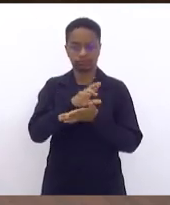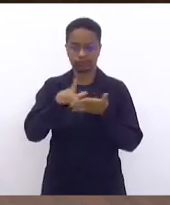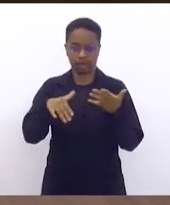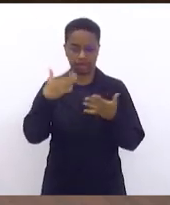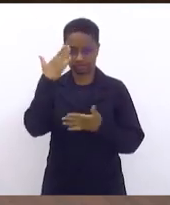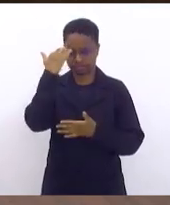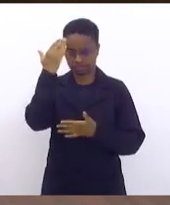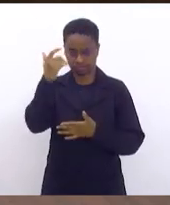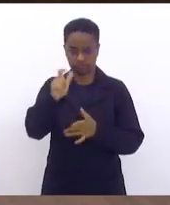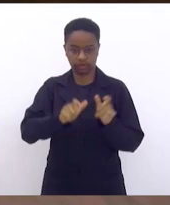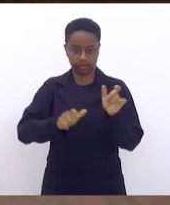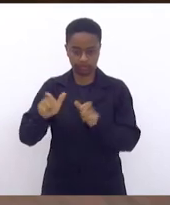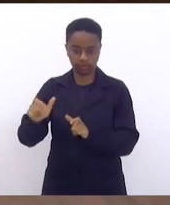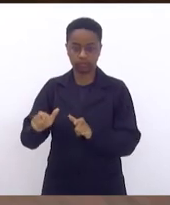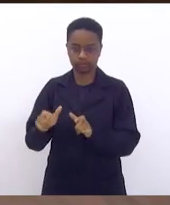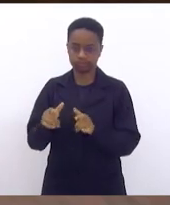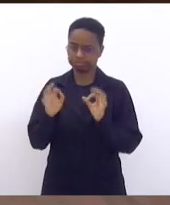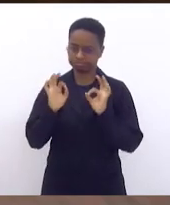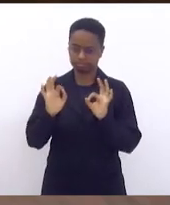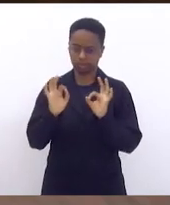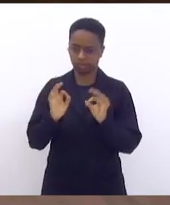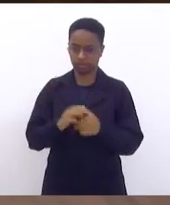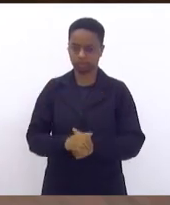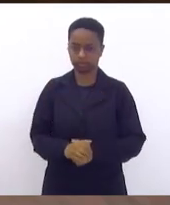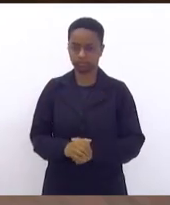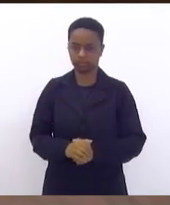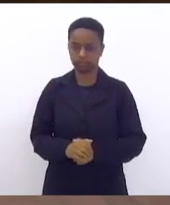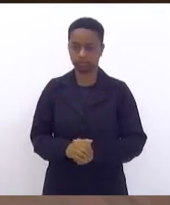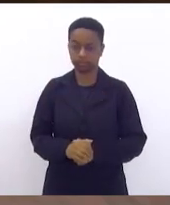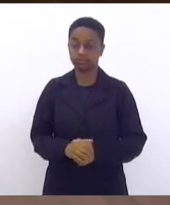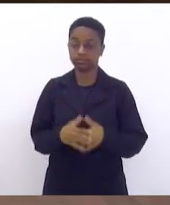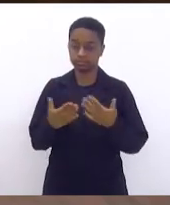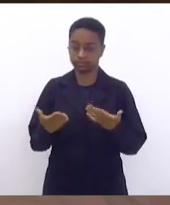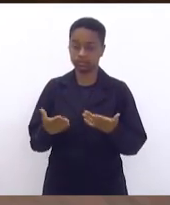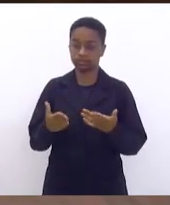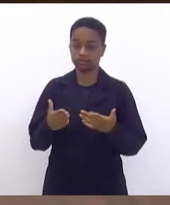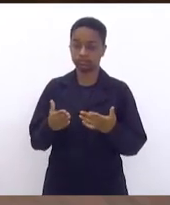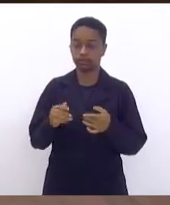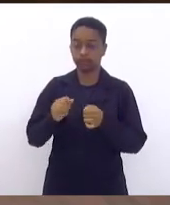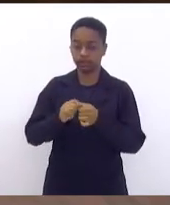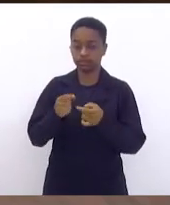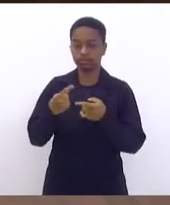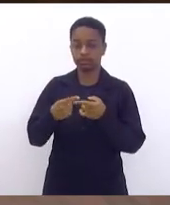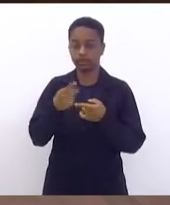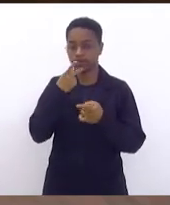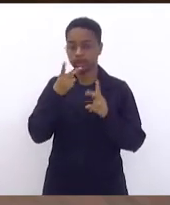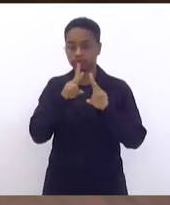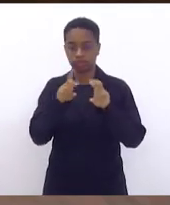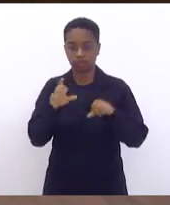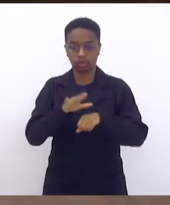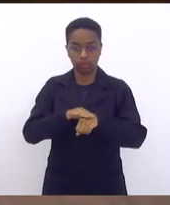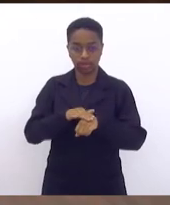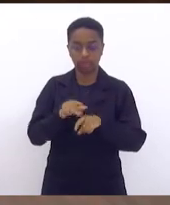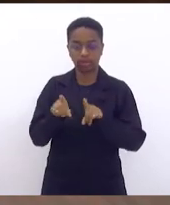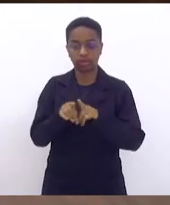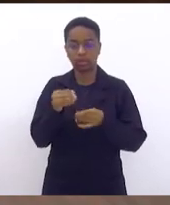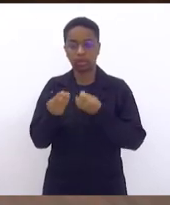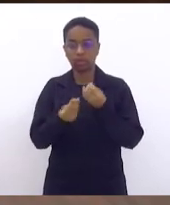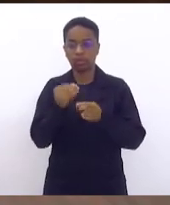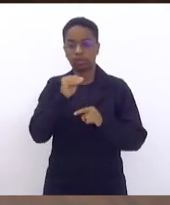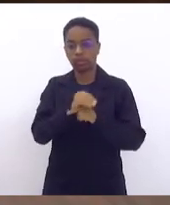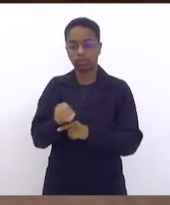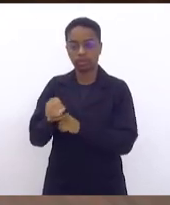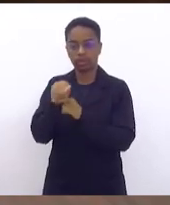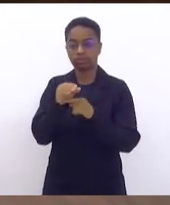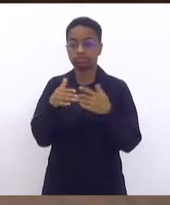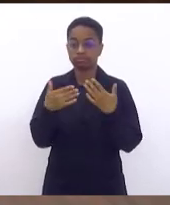suma, um espetáculo daqueles, muito bom, a esse netinho, fala da doença, fala dos cuidados.